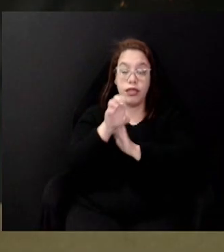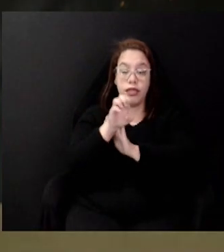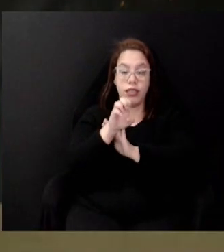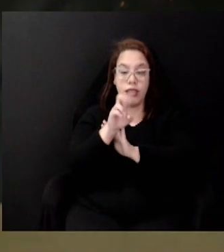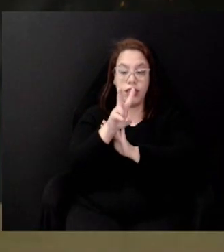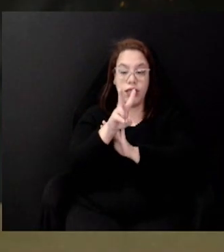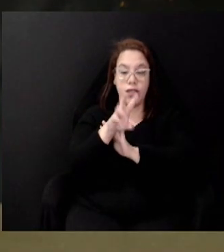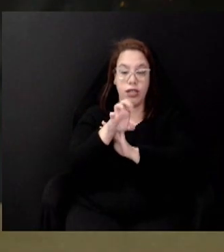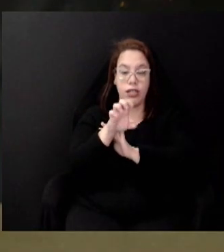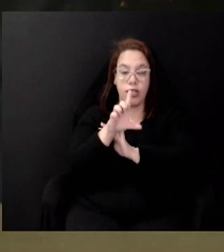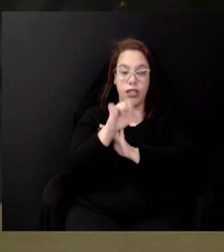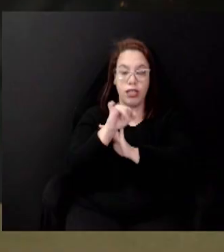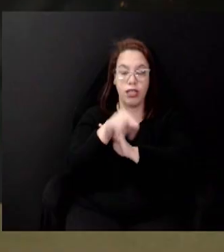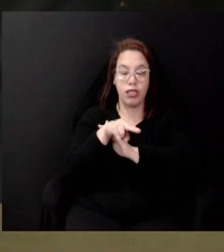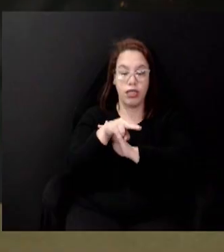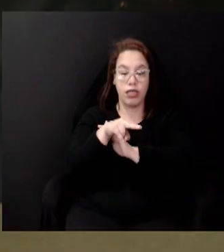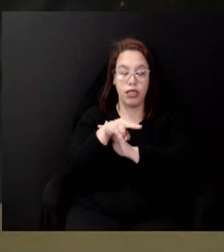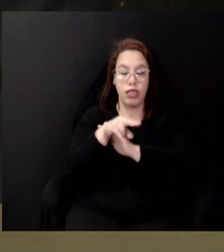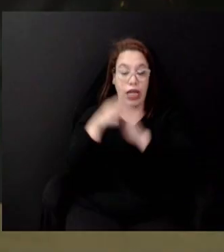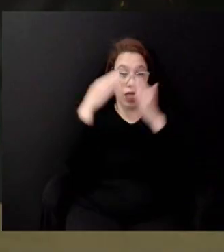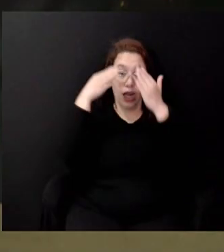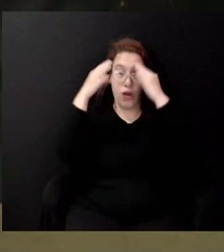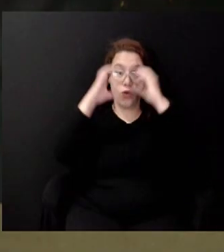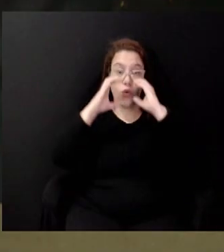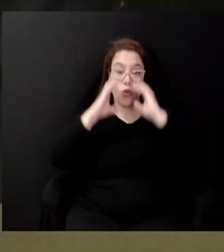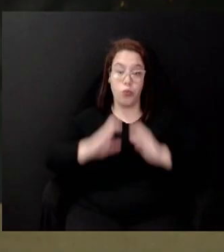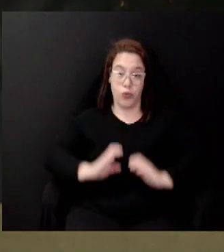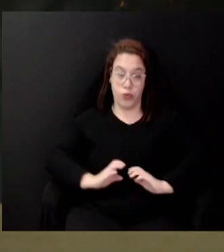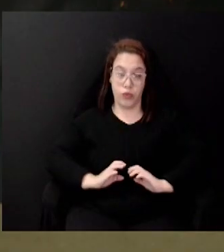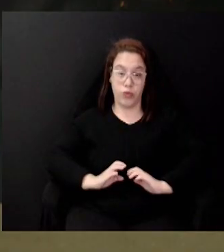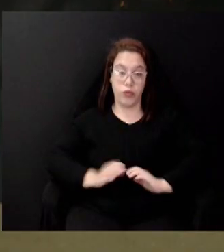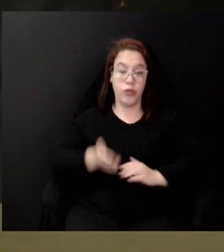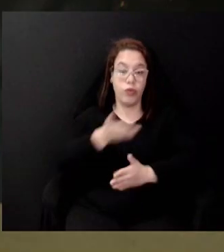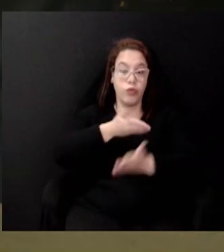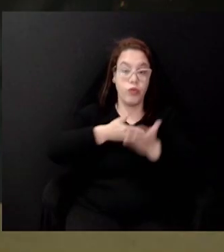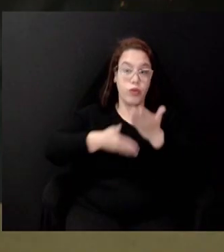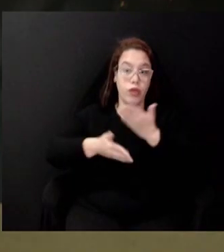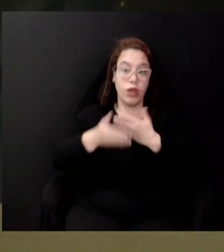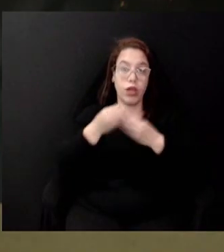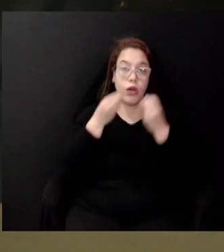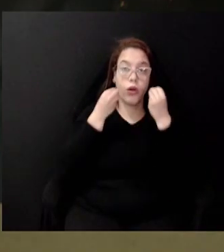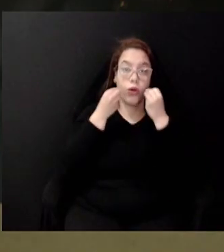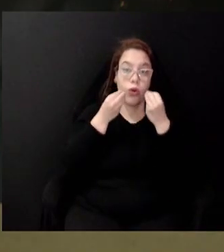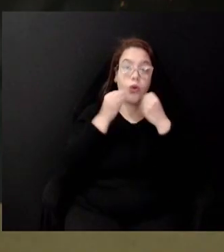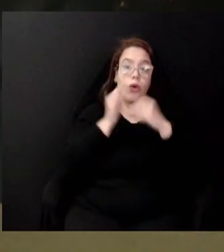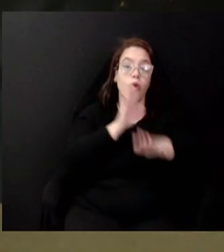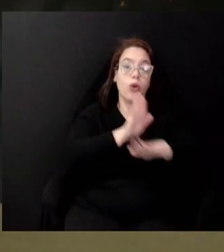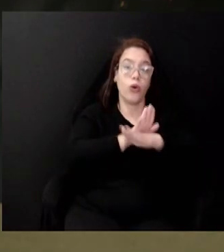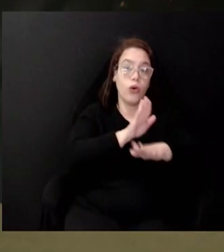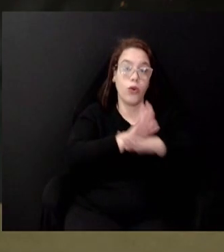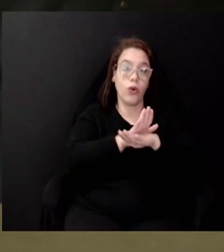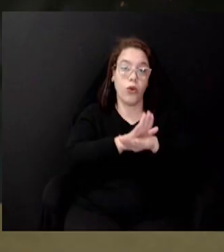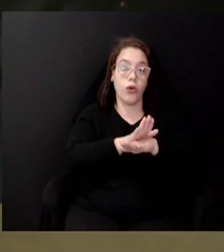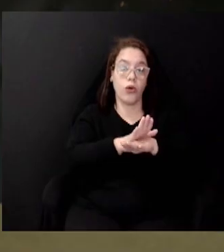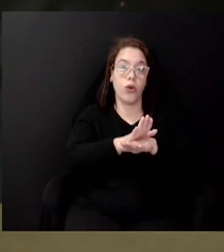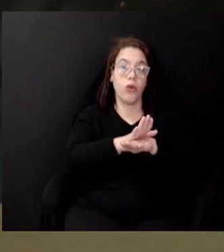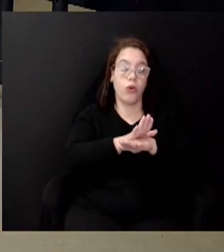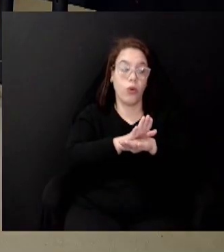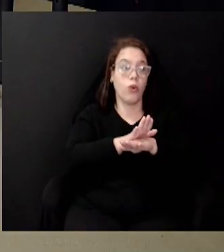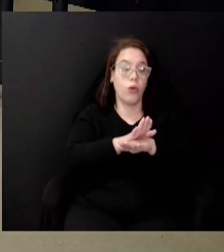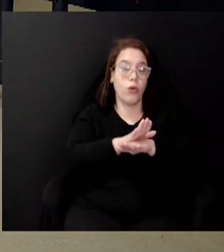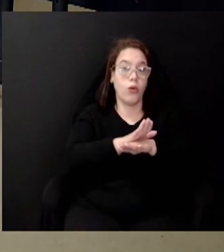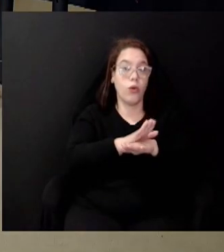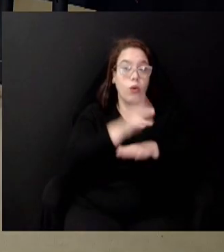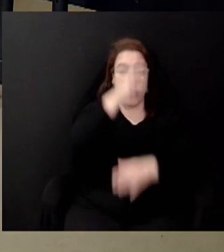terapia cognitivo-comportamental, ela colabora, como que ela pode ajudar, né, para essas pessoas que